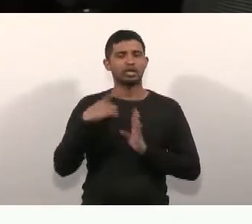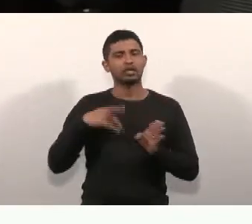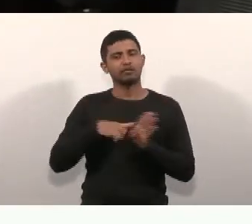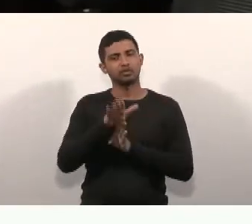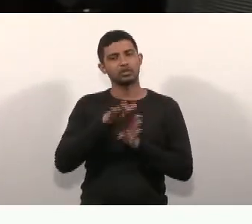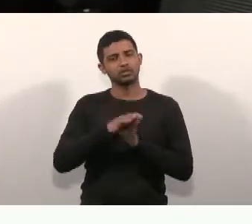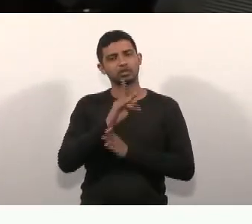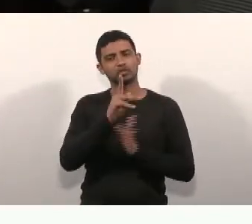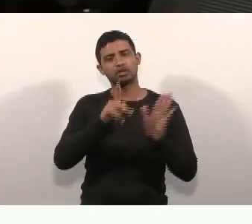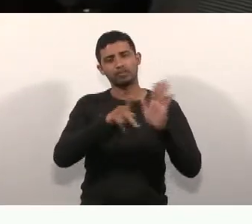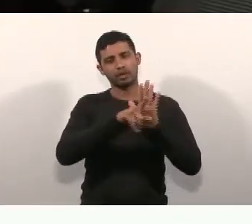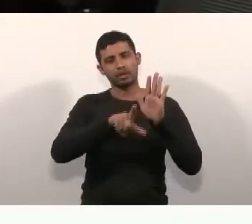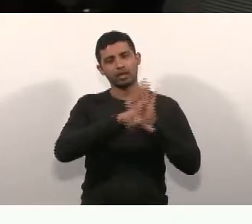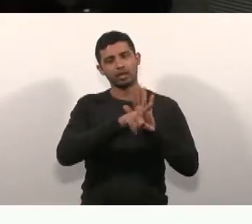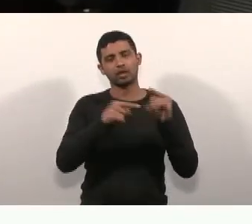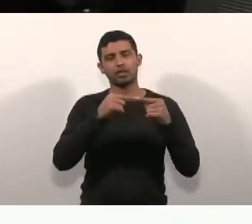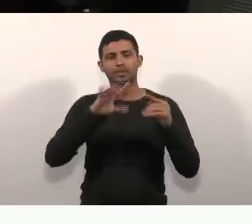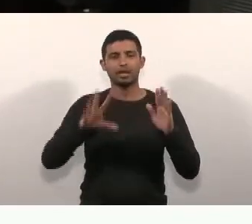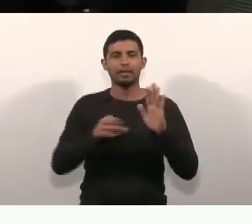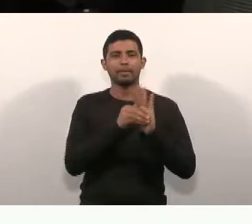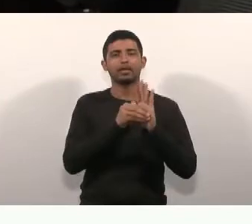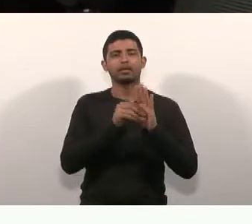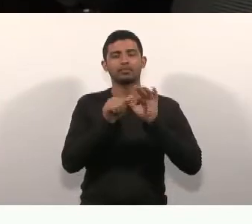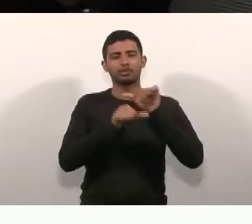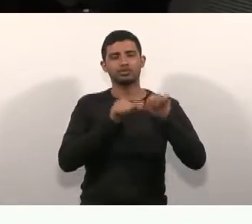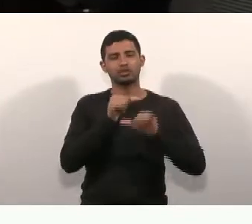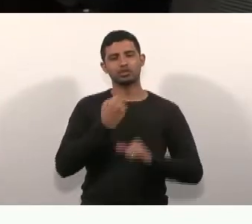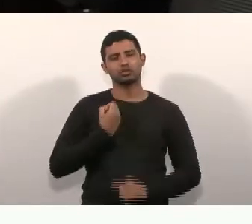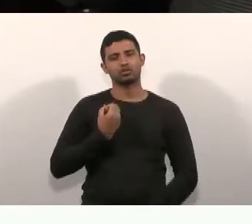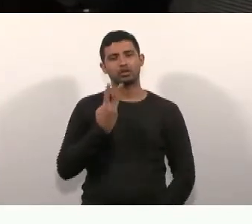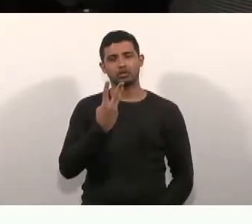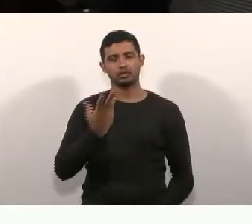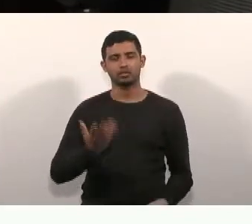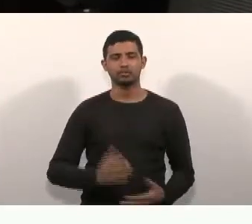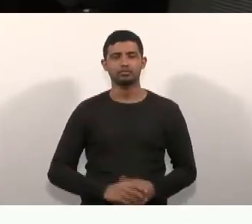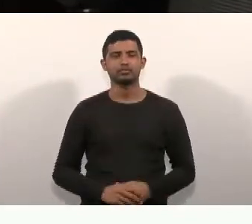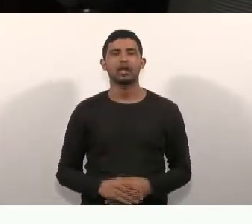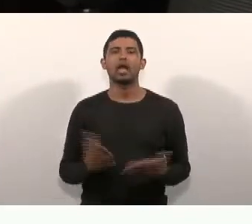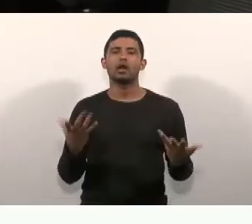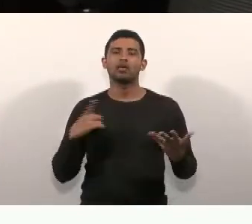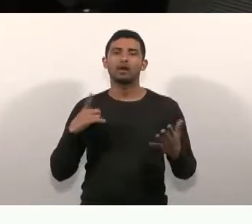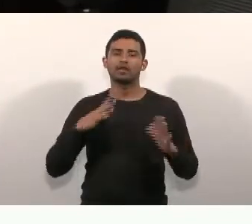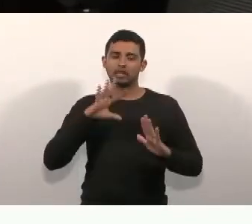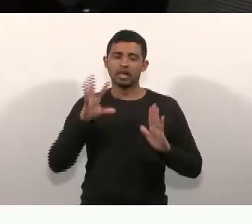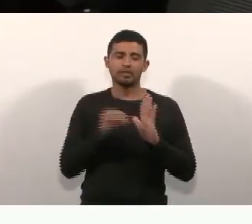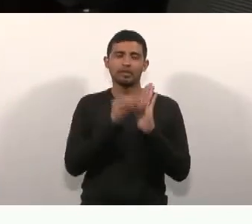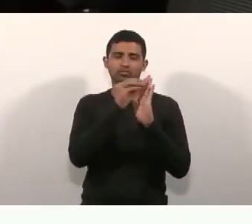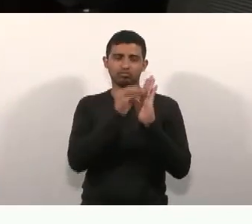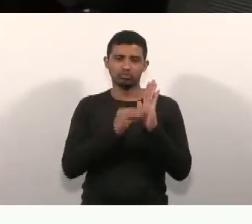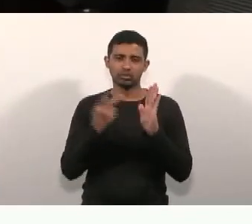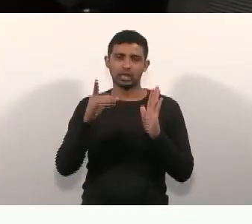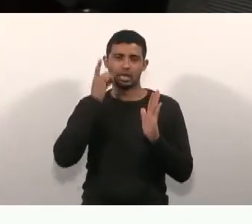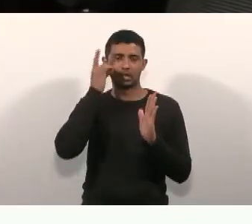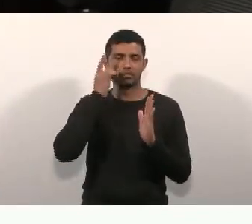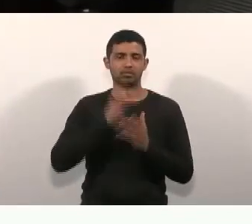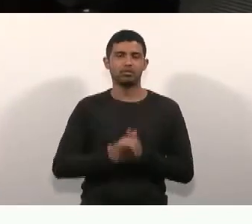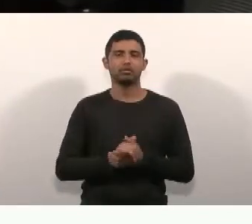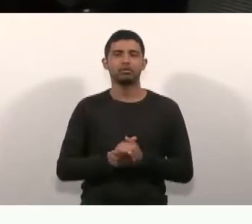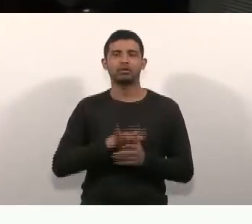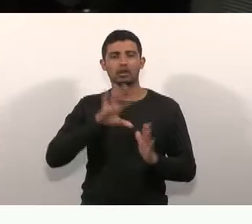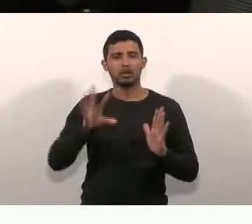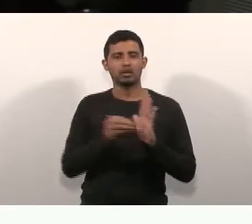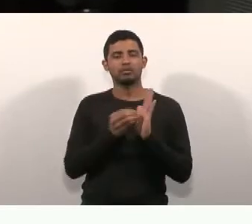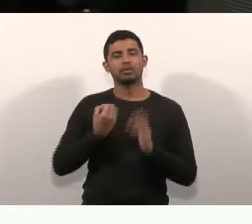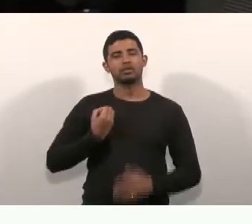PL. Emenda modificativa número 3. Então, vamos agora às emendas que foram colocadas pelo deputado. Emenda